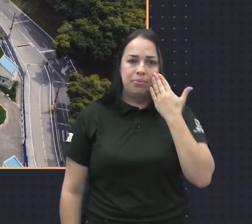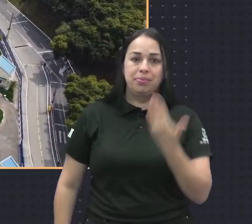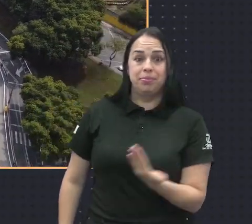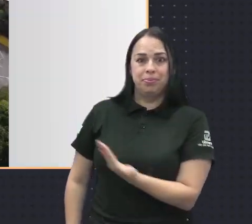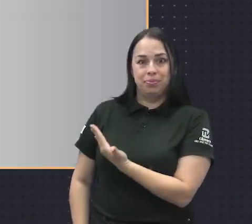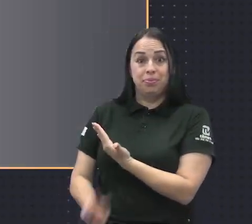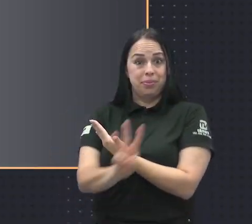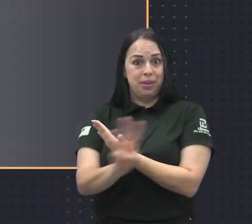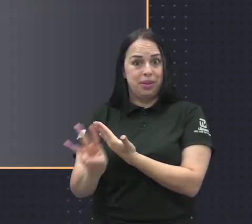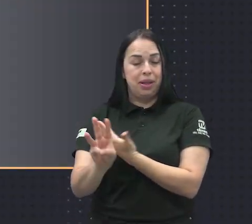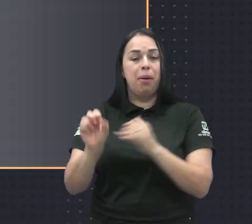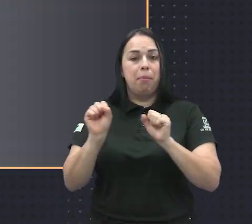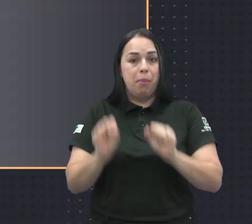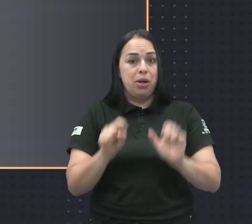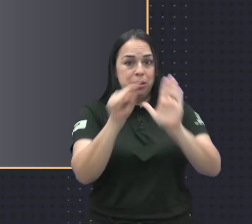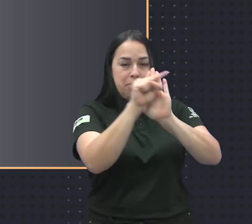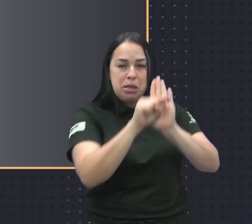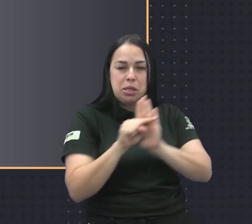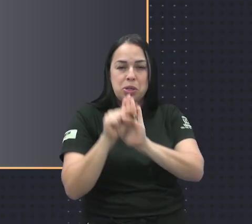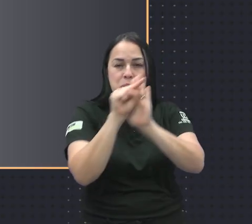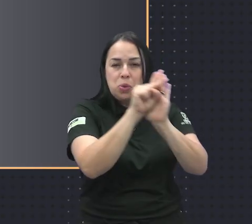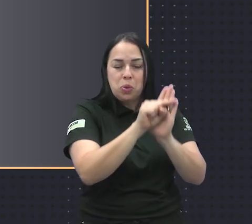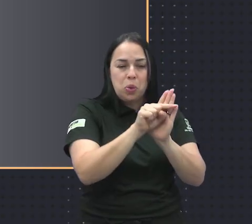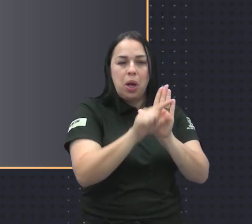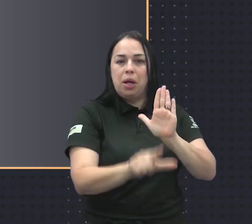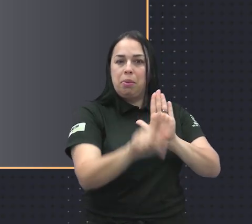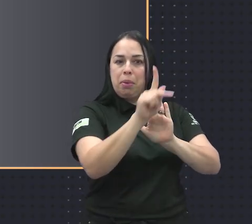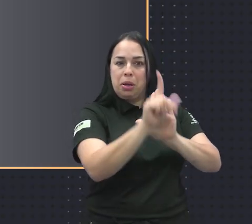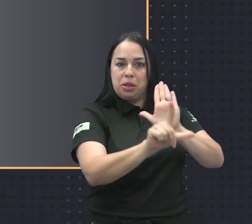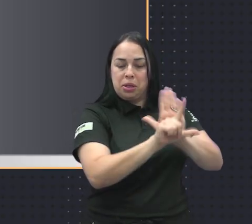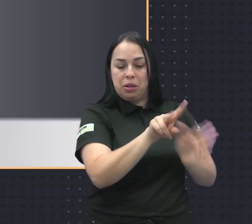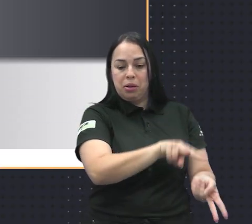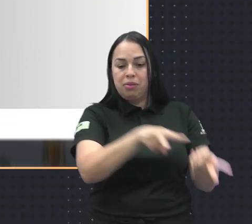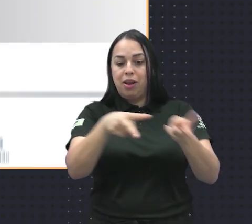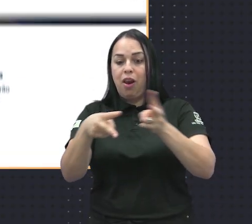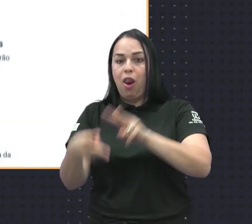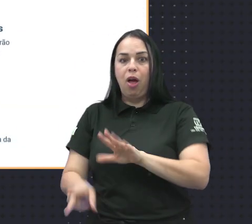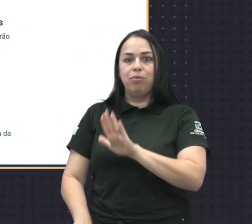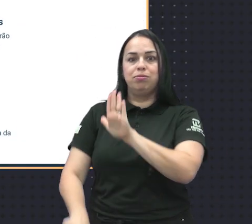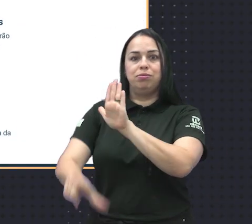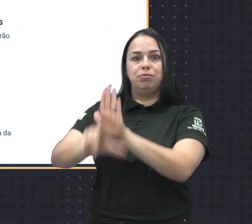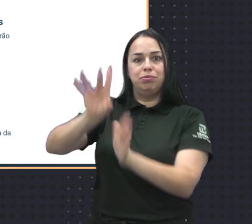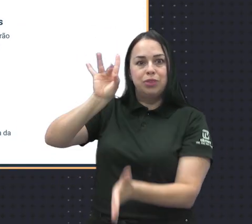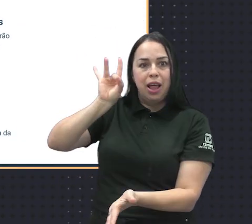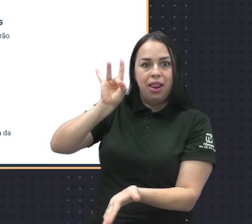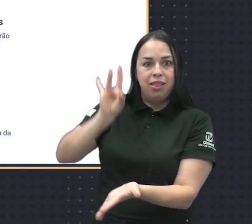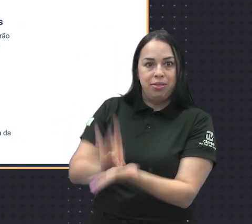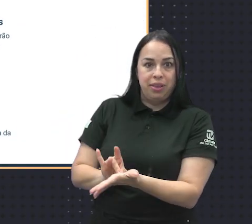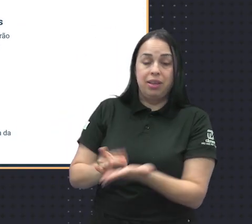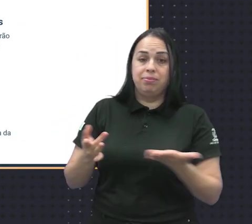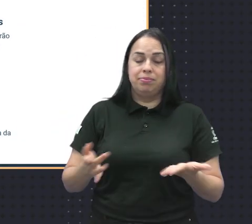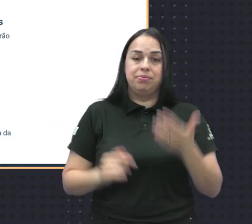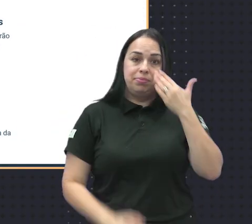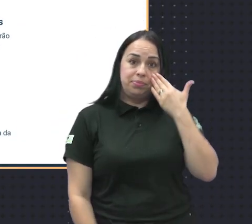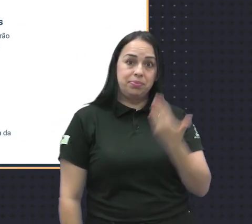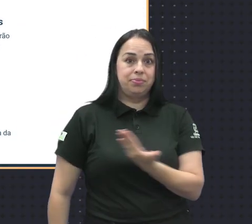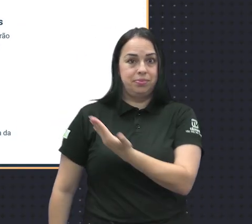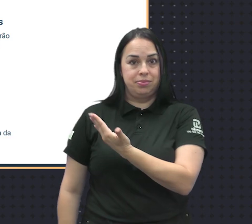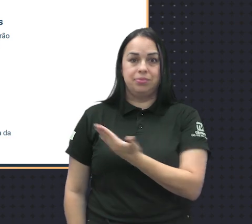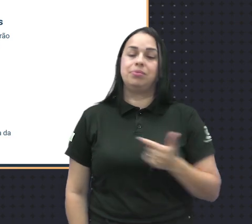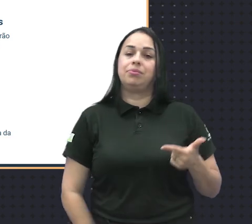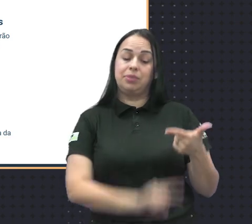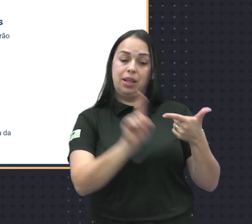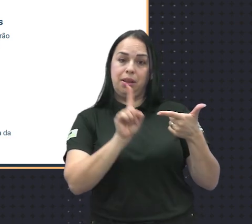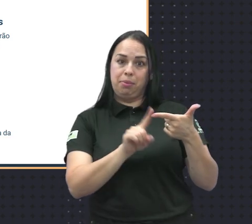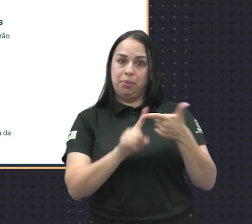É simples. No site da Câmara você pode pesquisar todas as propostas sancionadas que já estão em vigor em São José.